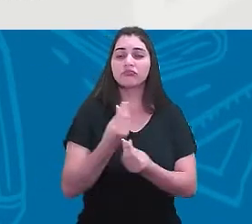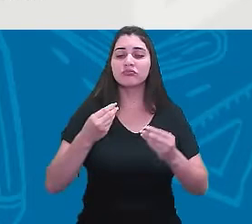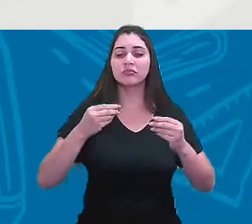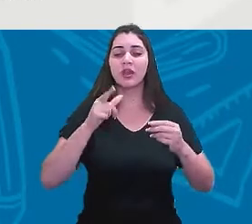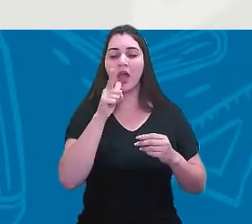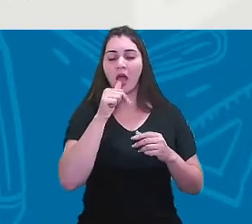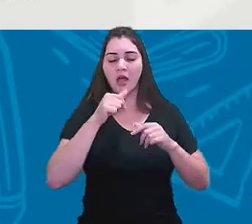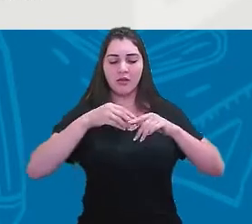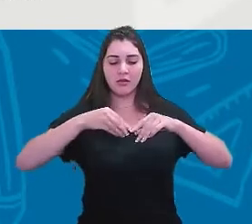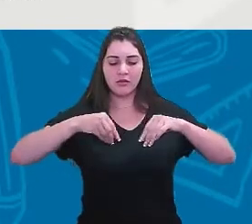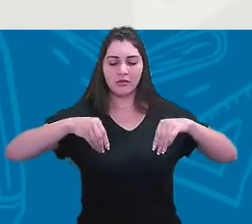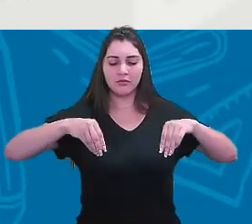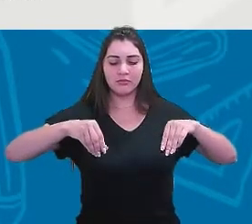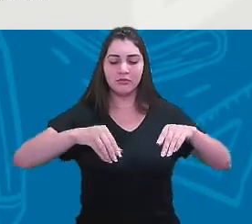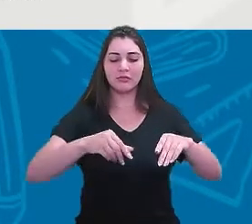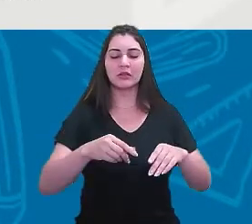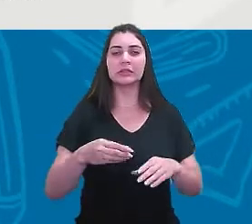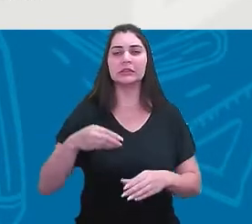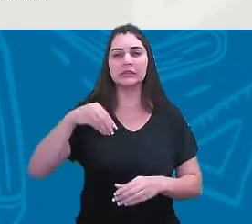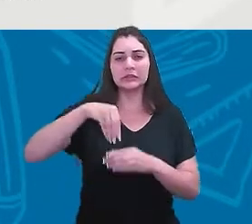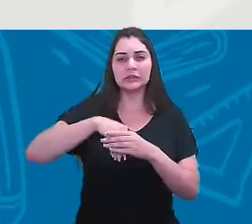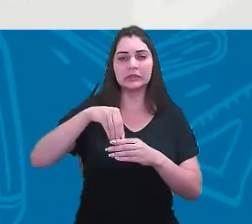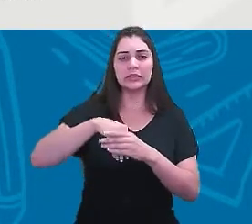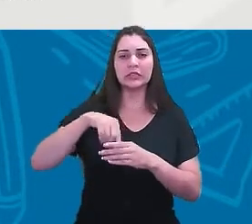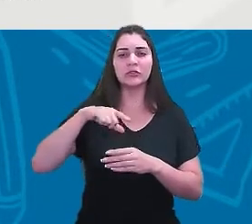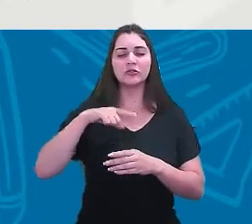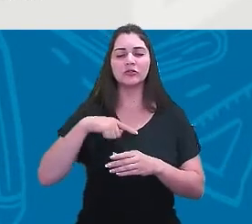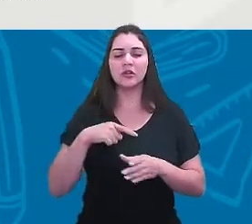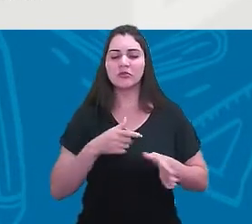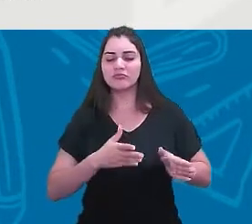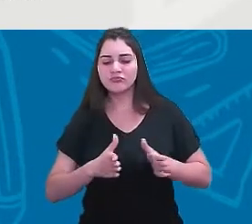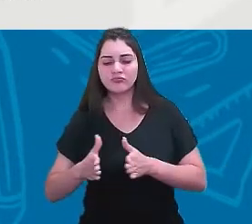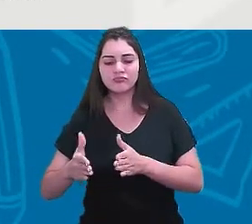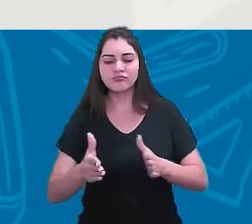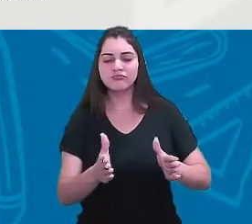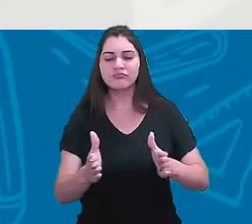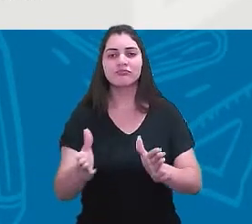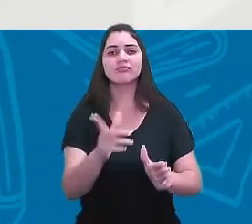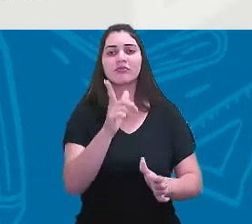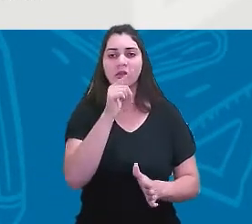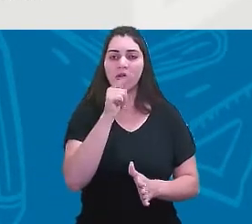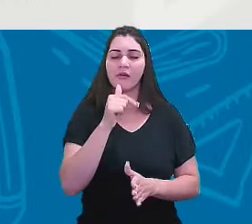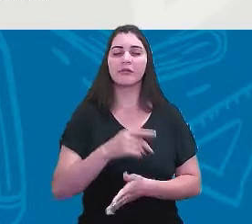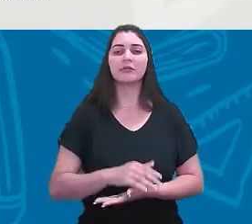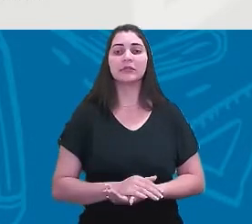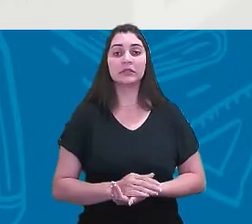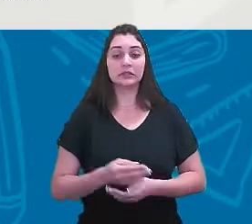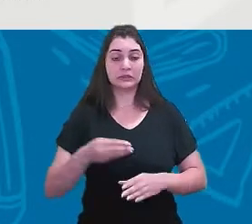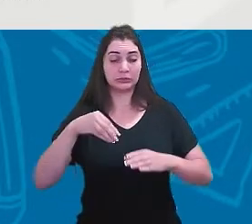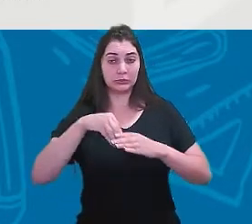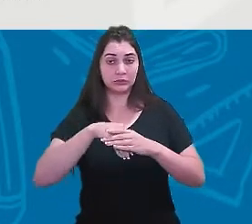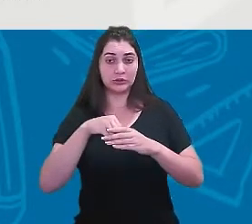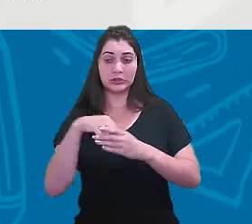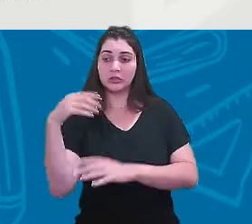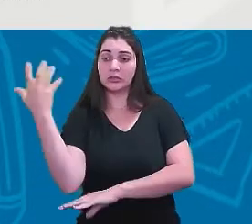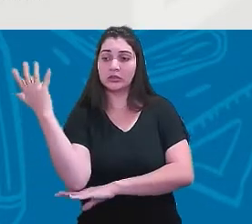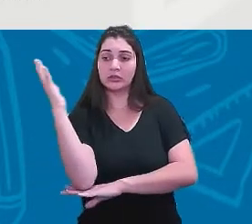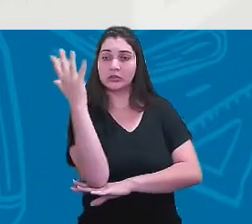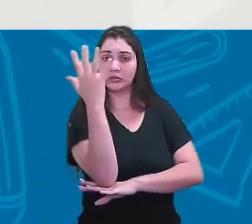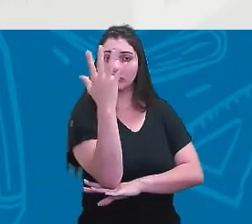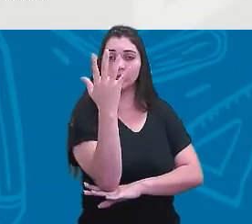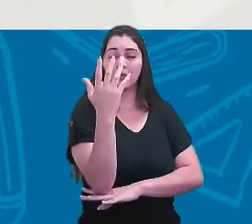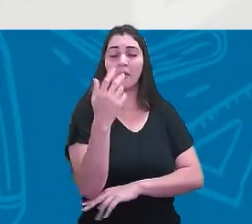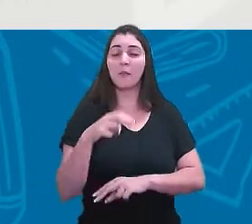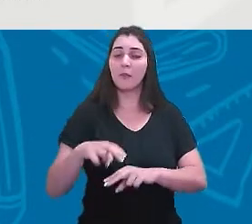Mata Atlântica passam inúmeros corpos d'água, ou seja, inúmeros rios, né, passam por dentro da Mata Atlântica, portanto, ela é